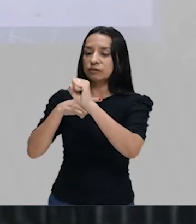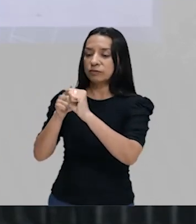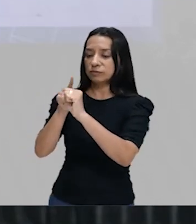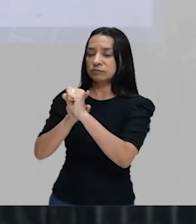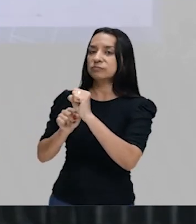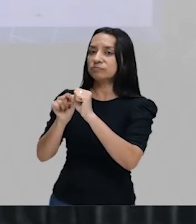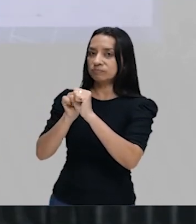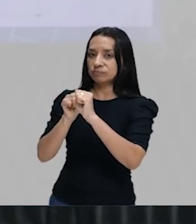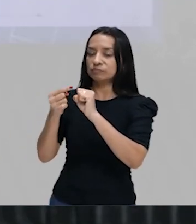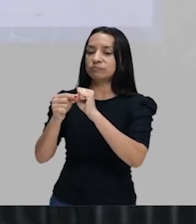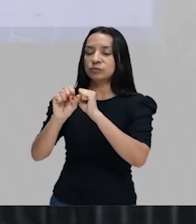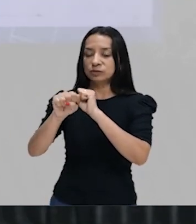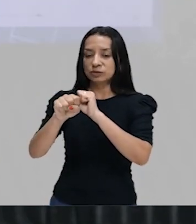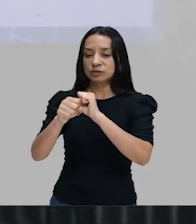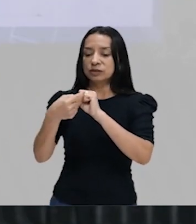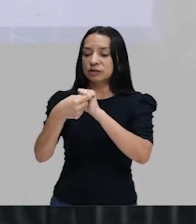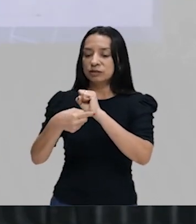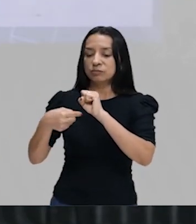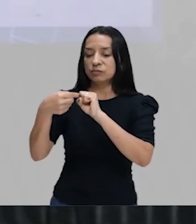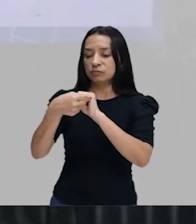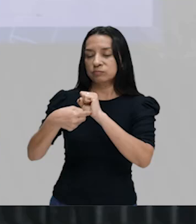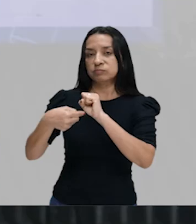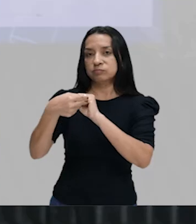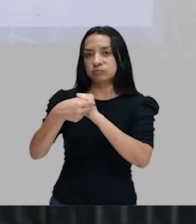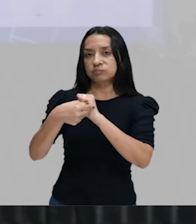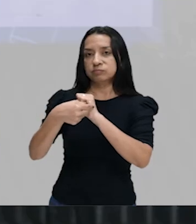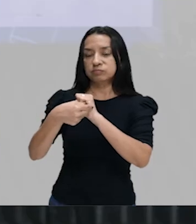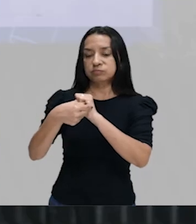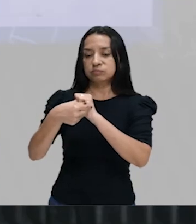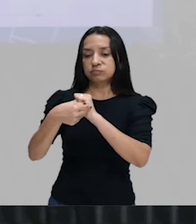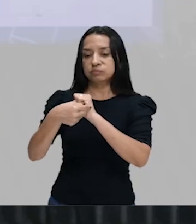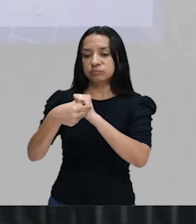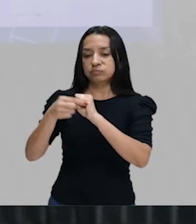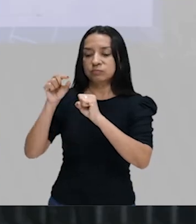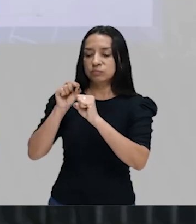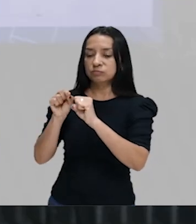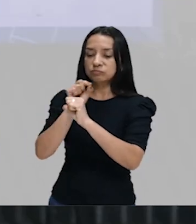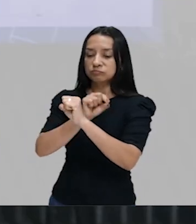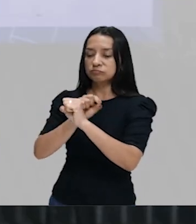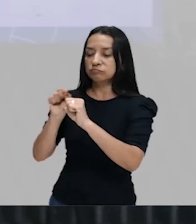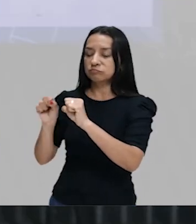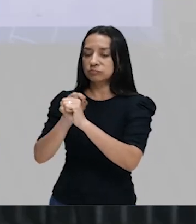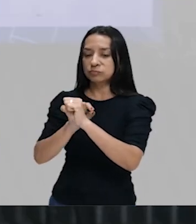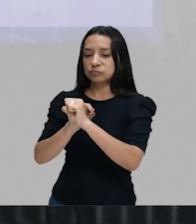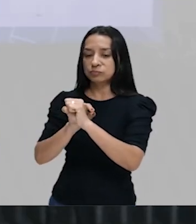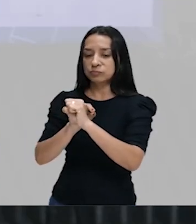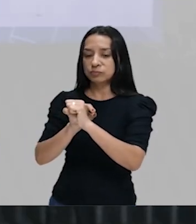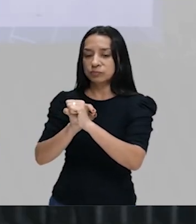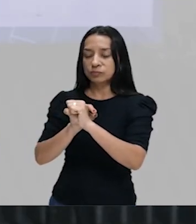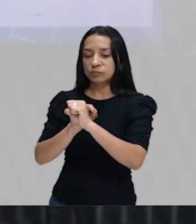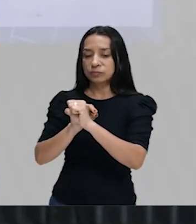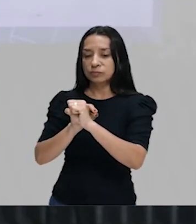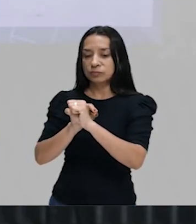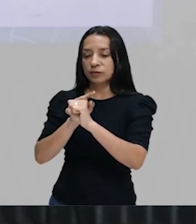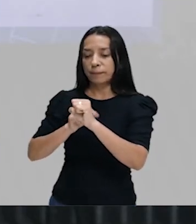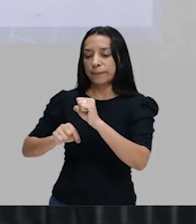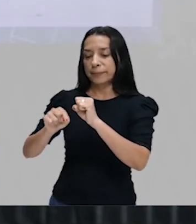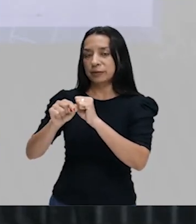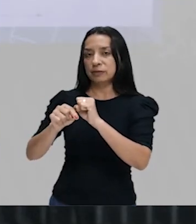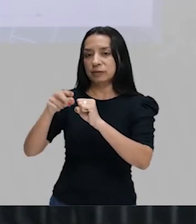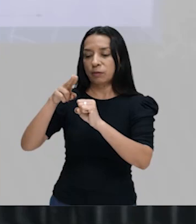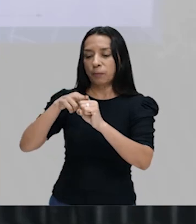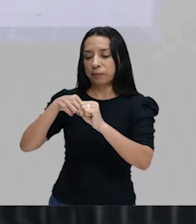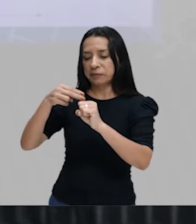fechado, agora sim a bolinha, ambas as bolinhas, né, dos extremos inferior e superior, aqui as duas